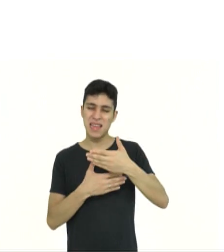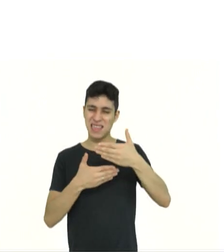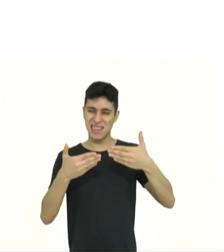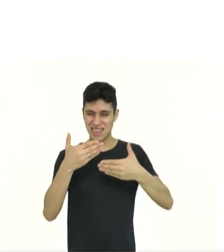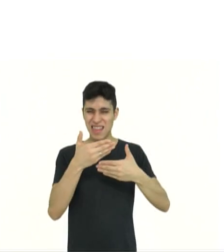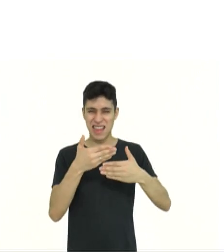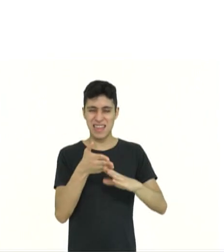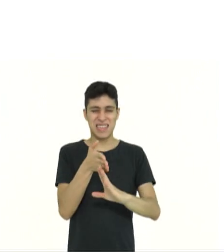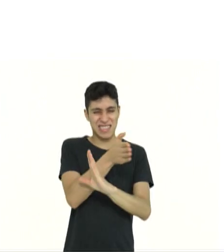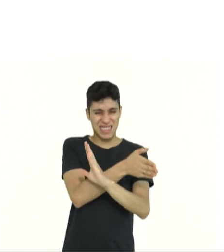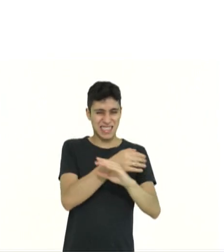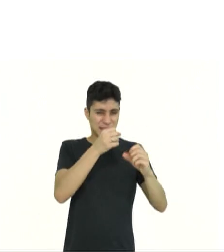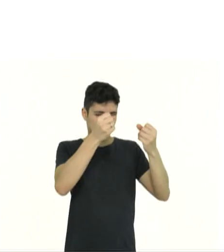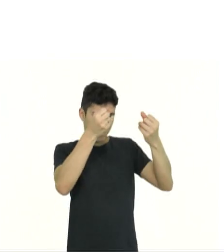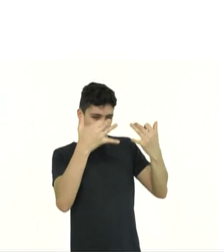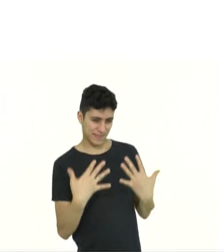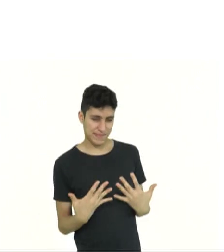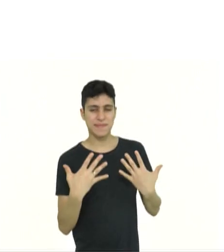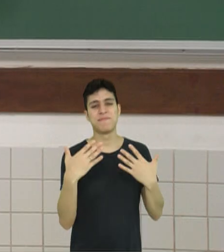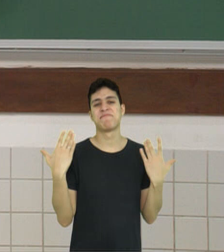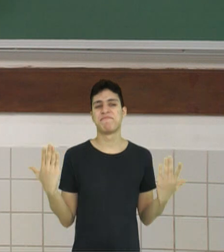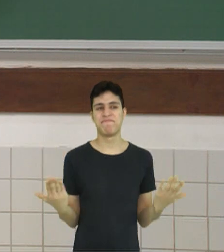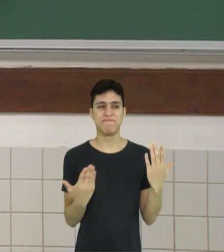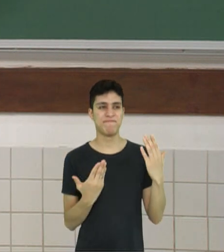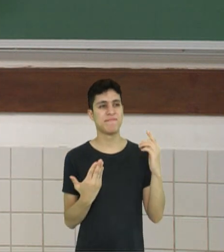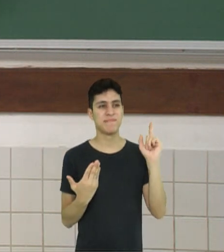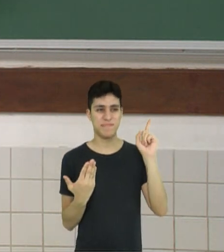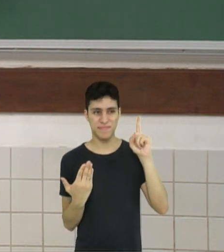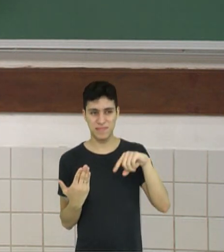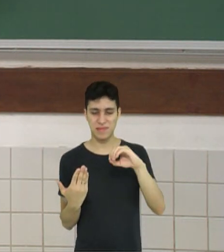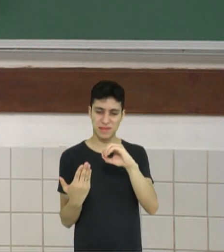última imagem, Antártida Ocidental